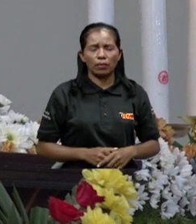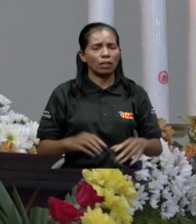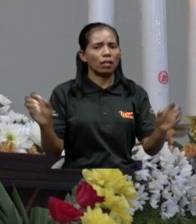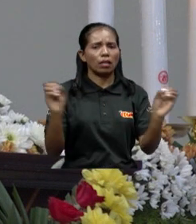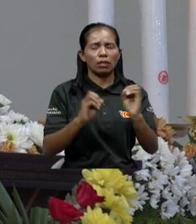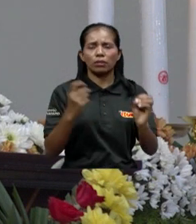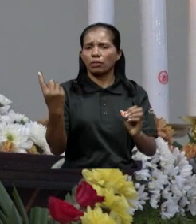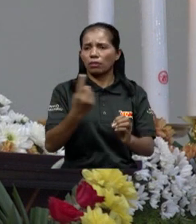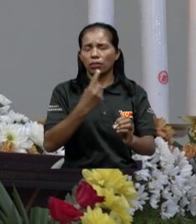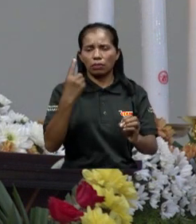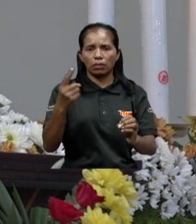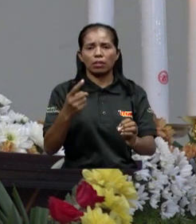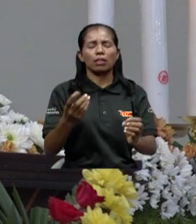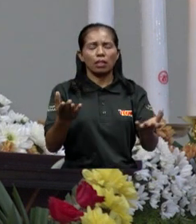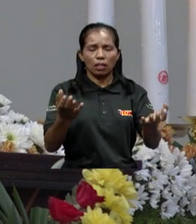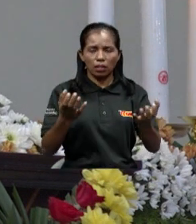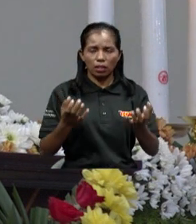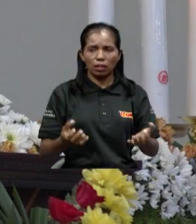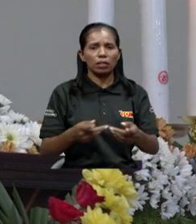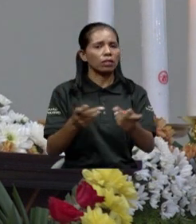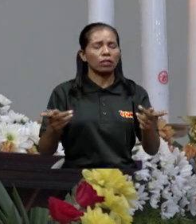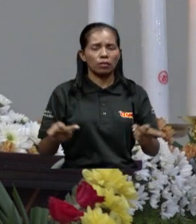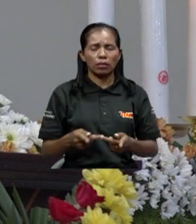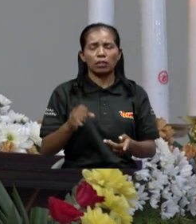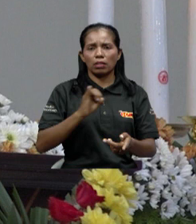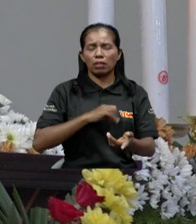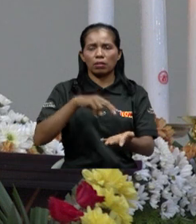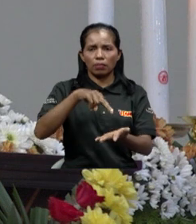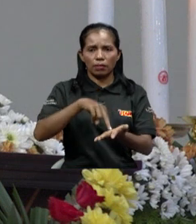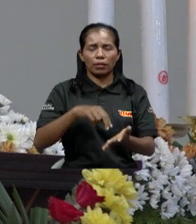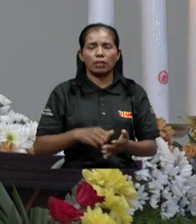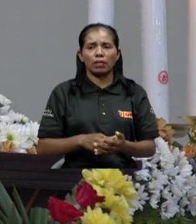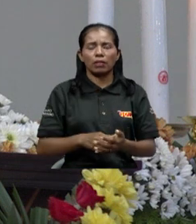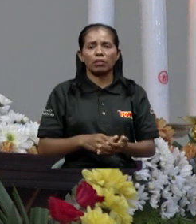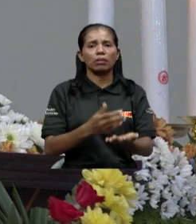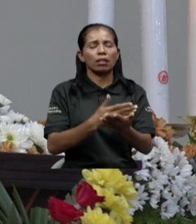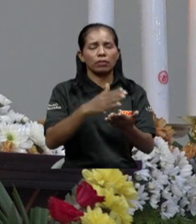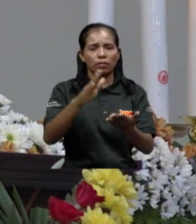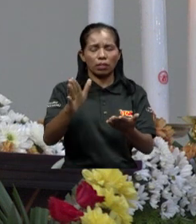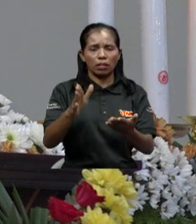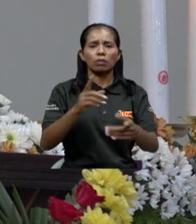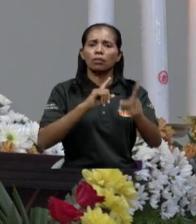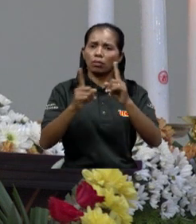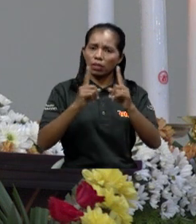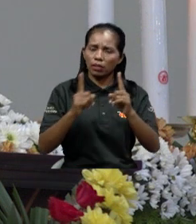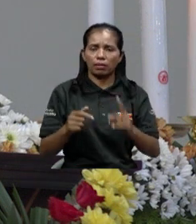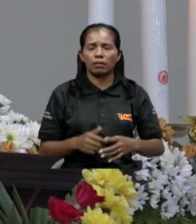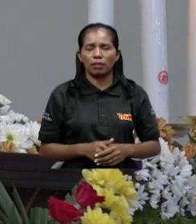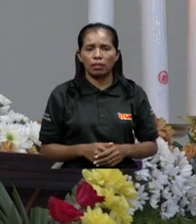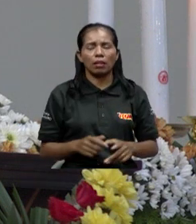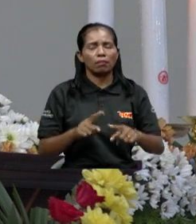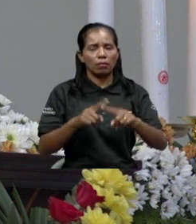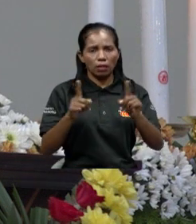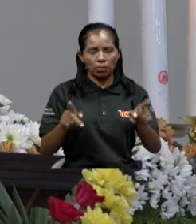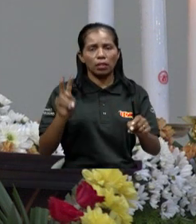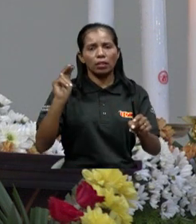det ia pulpitu kata dia fati nebe hau hamrikba hodi haklaken hodi kualia mai venia